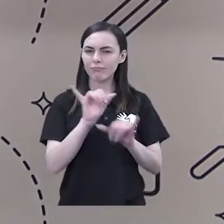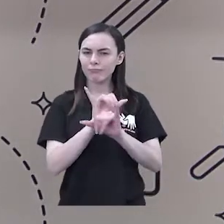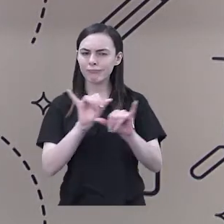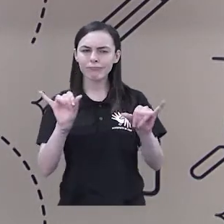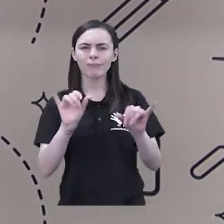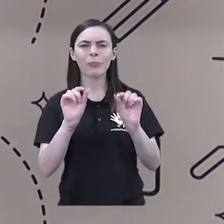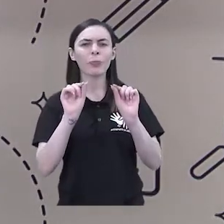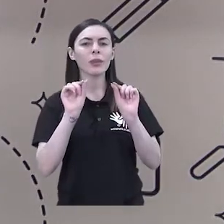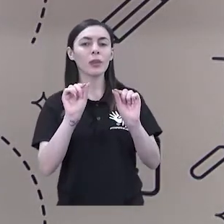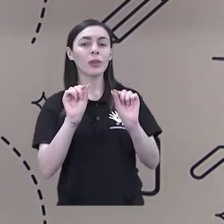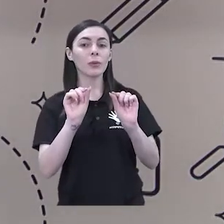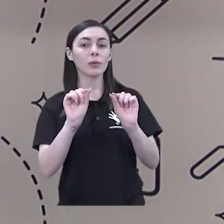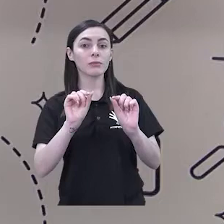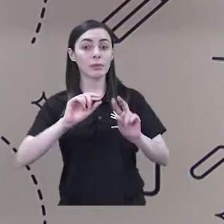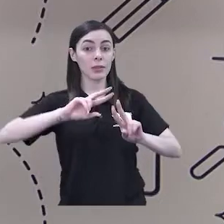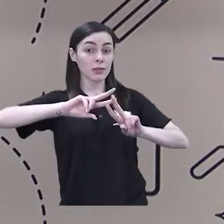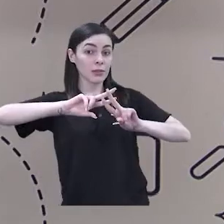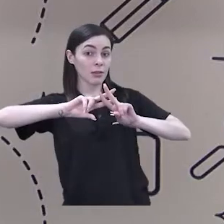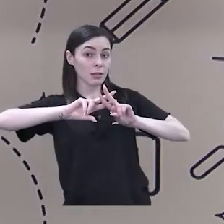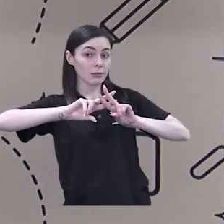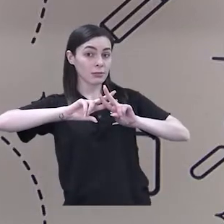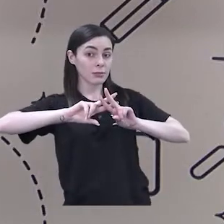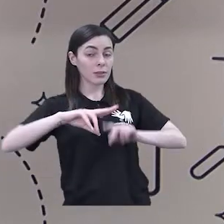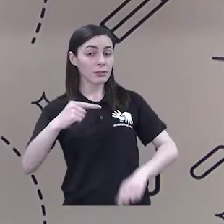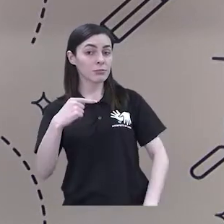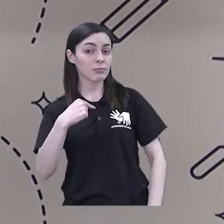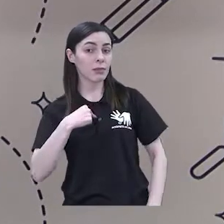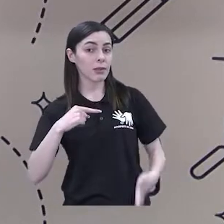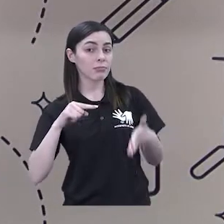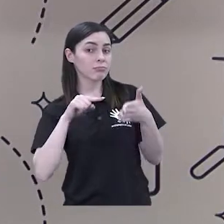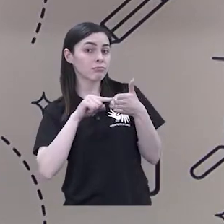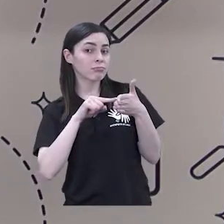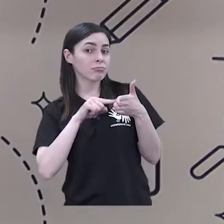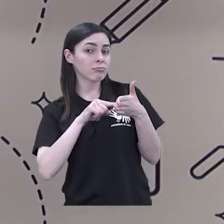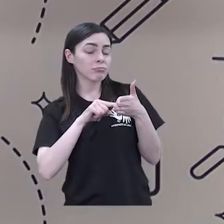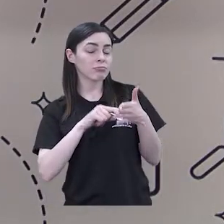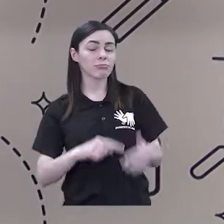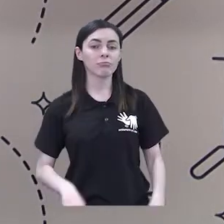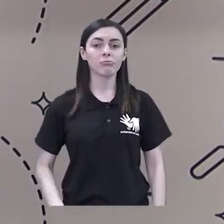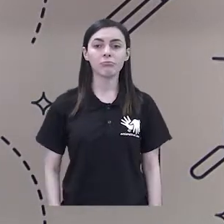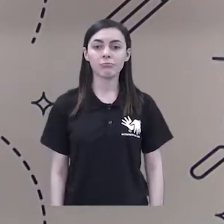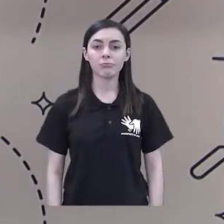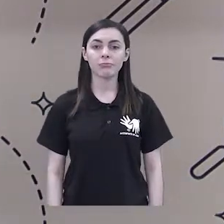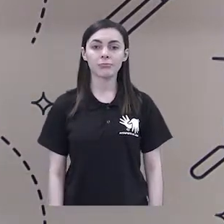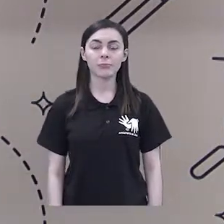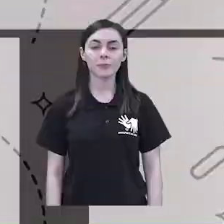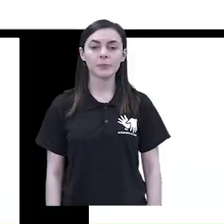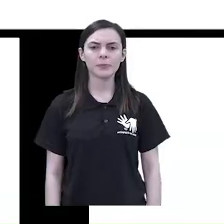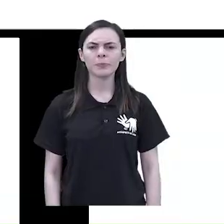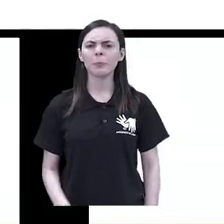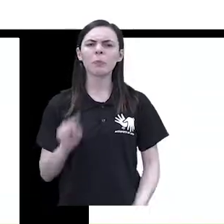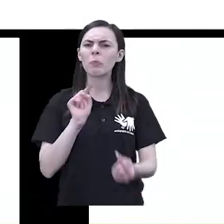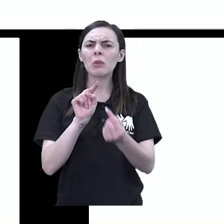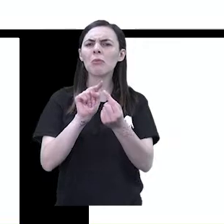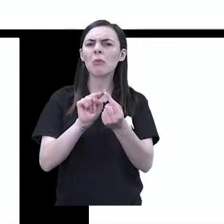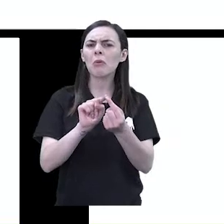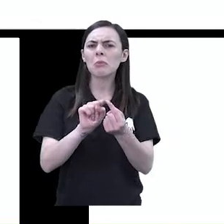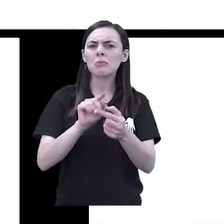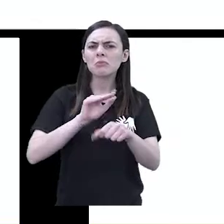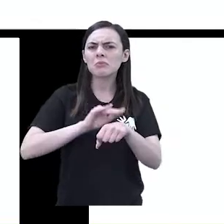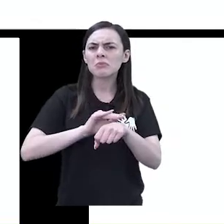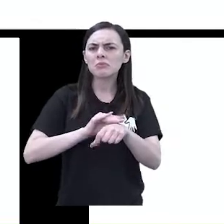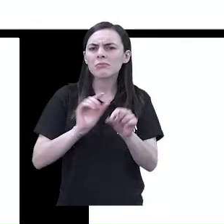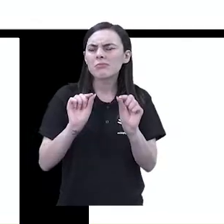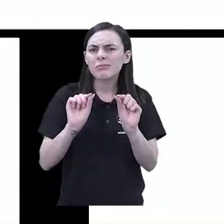nossa aula. Este bloco se chama hashtag Eu Indico. E qual que é o